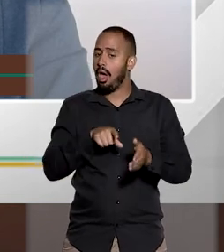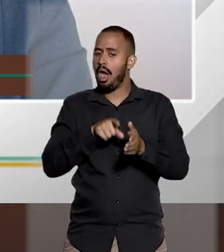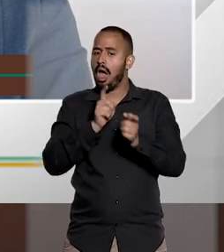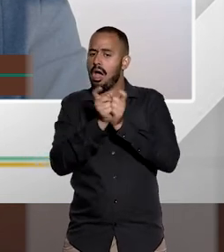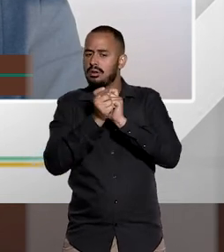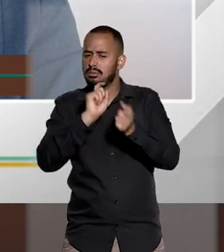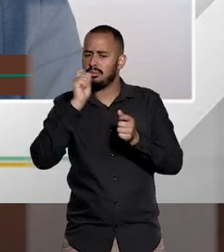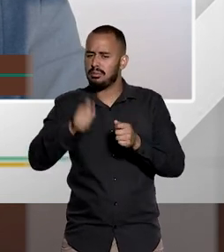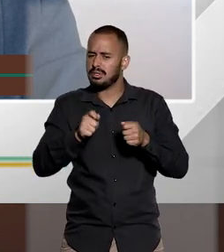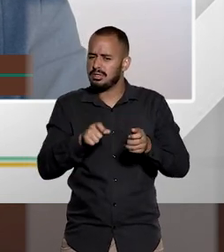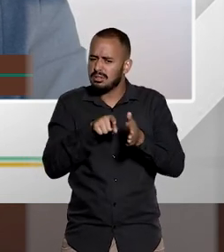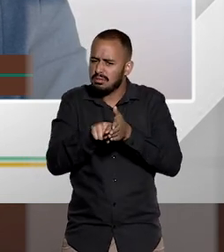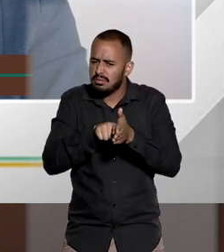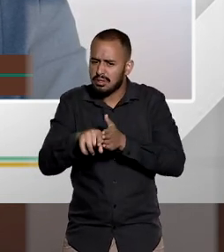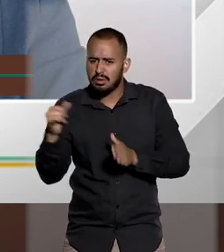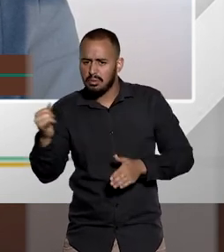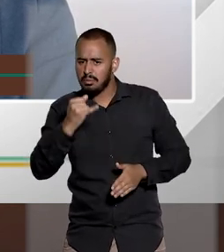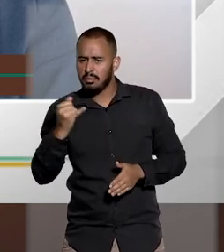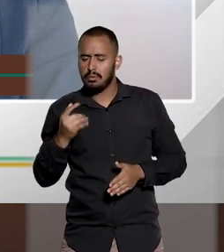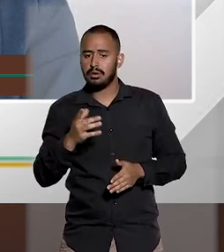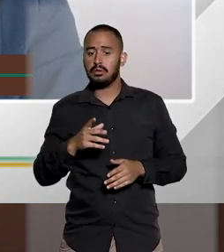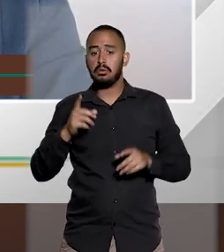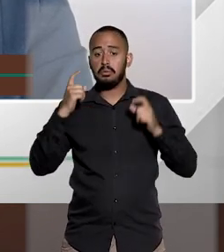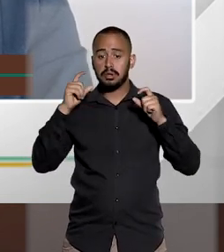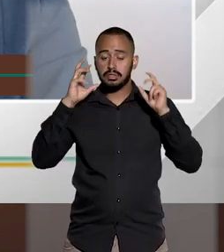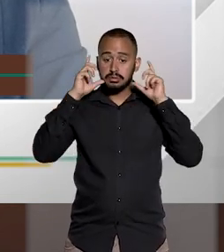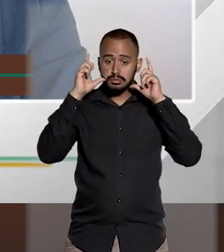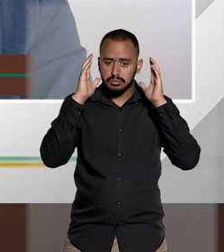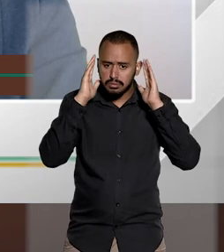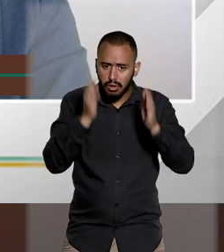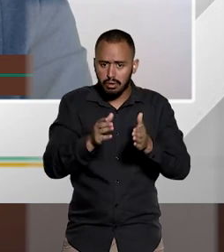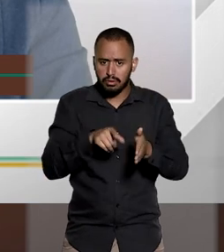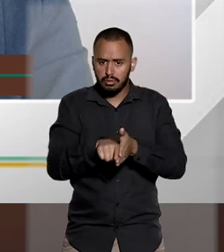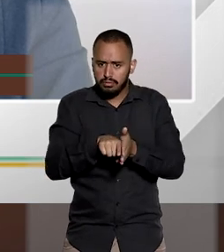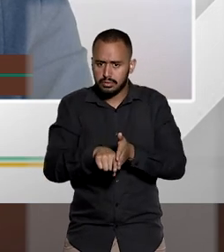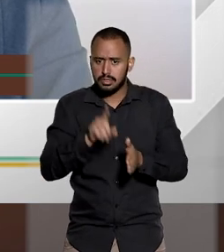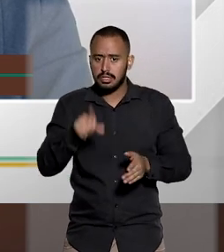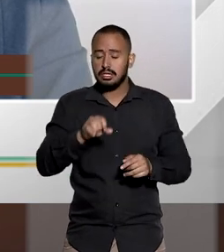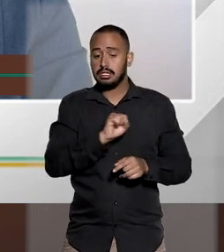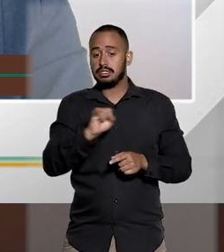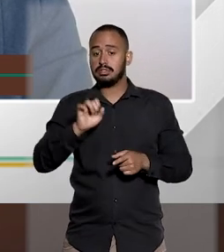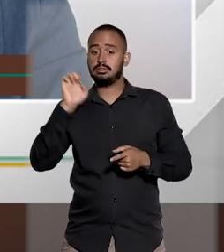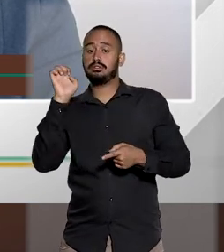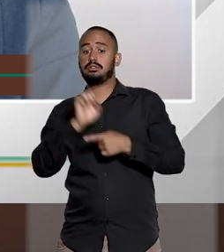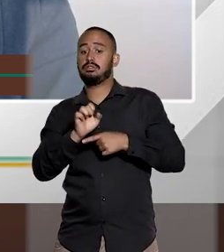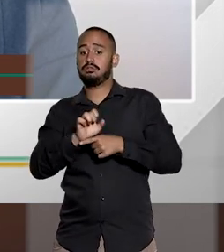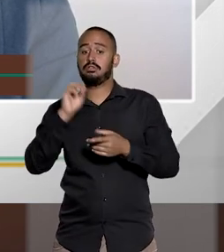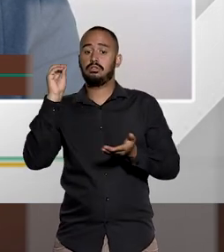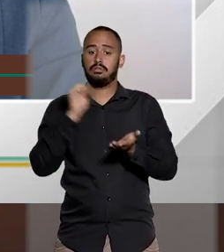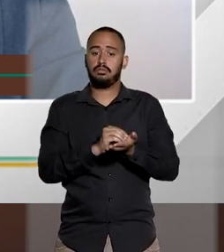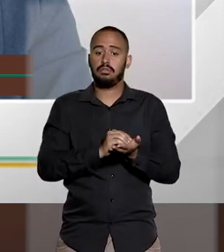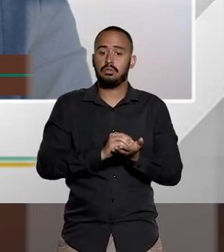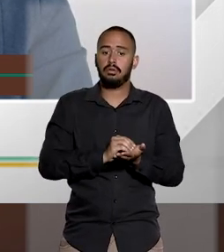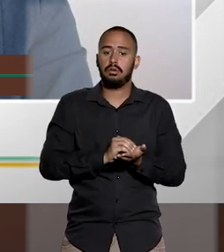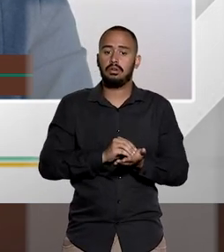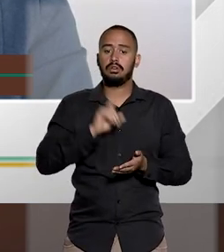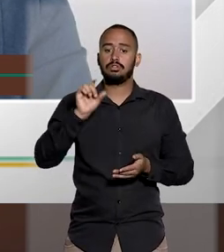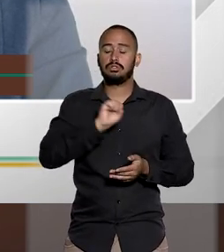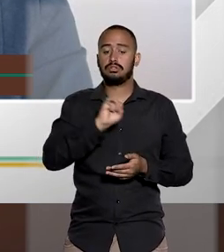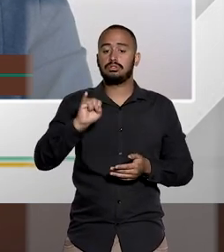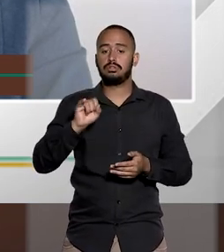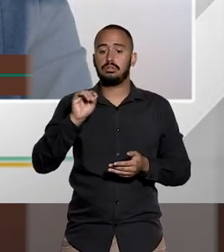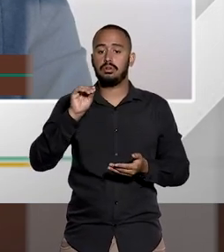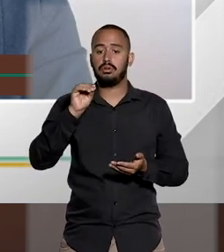a essa fiscalização, mas ela só vai se imputar ao Estado se efetivamente houver uma